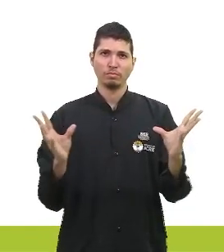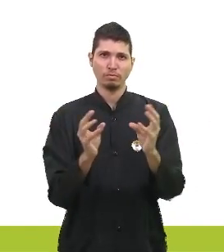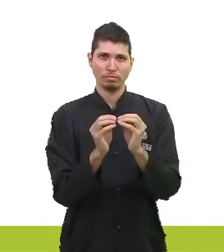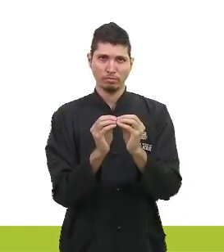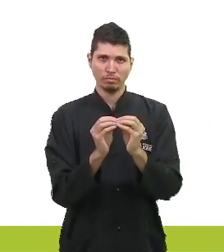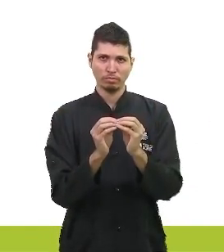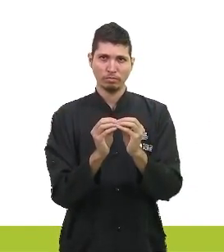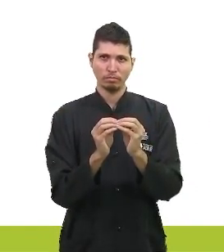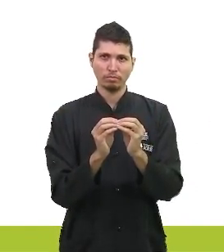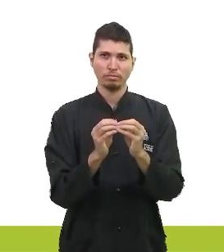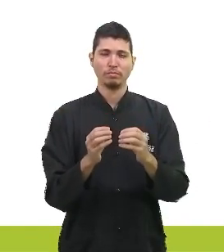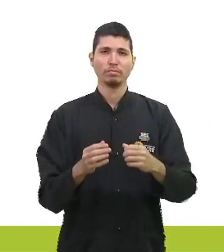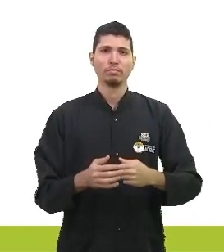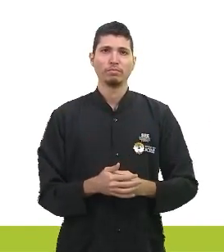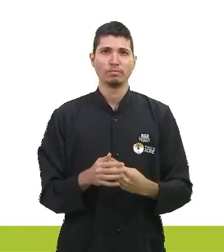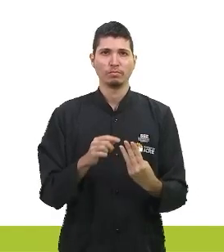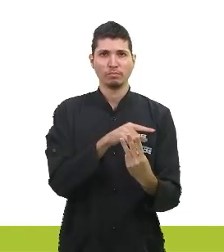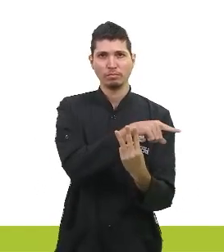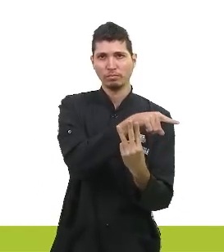você pode dizer que